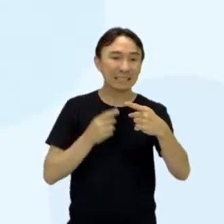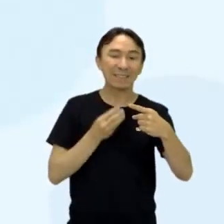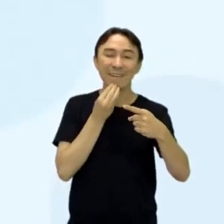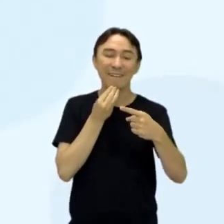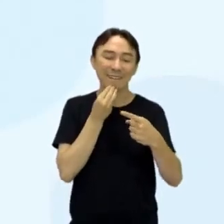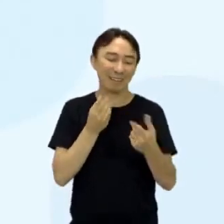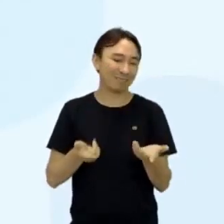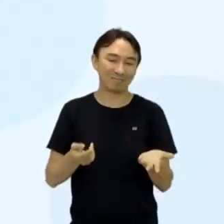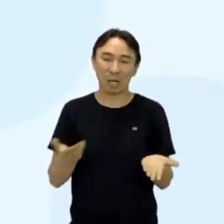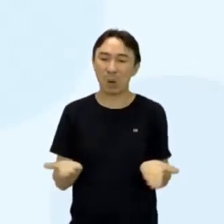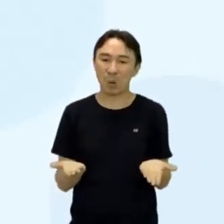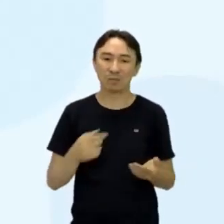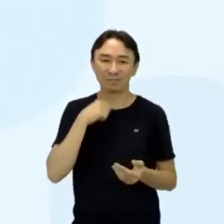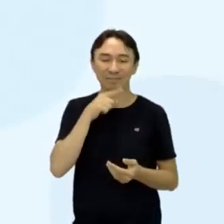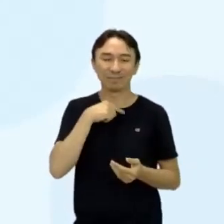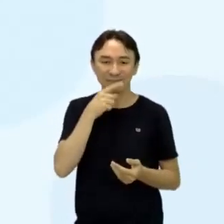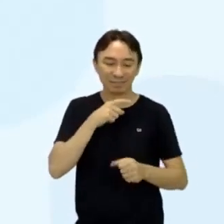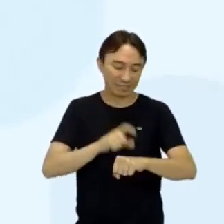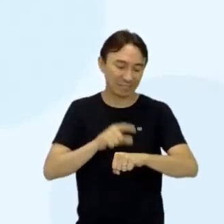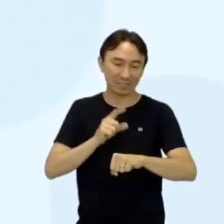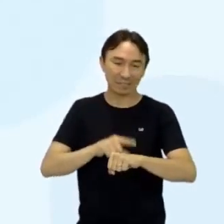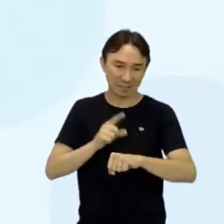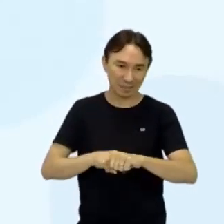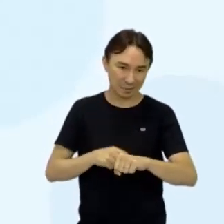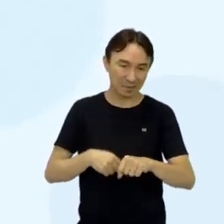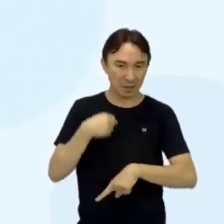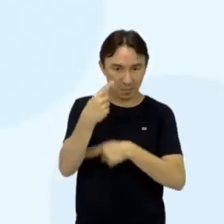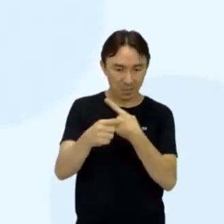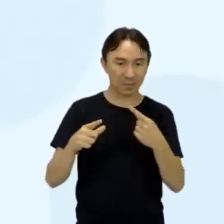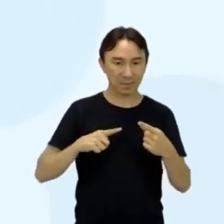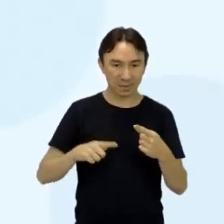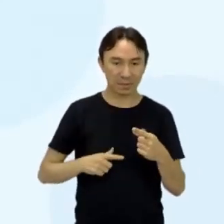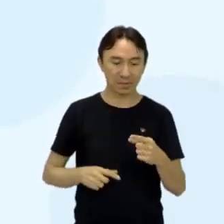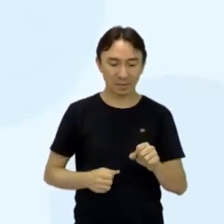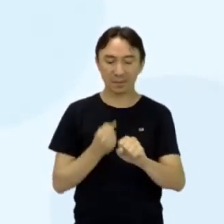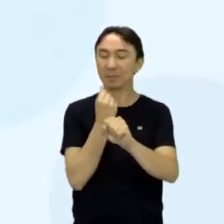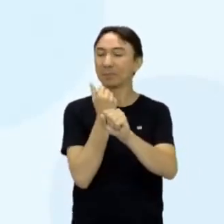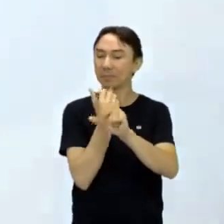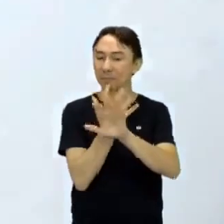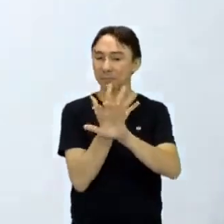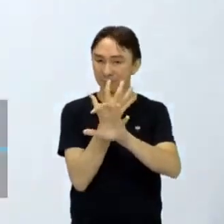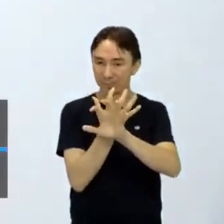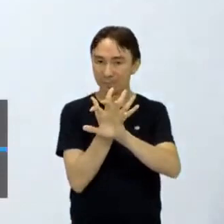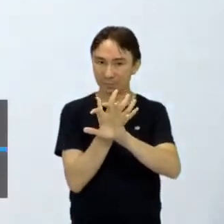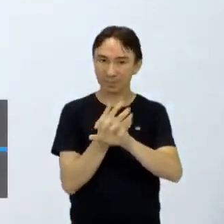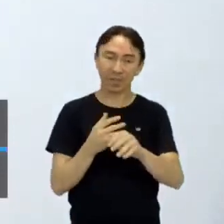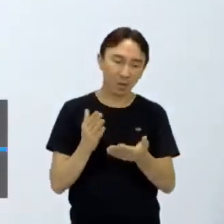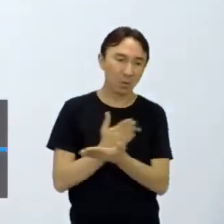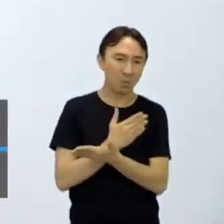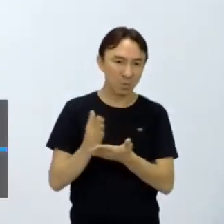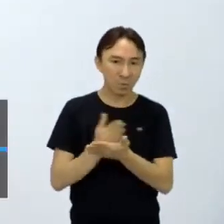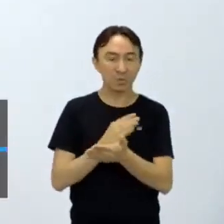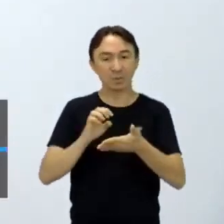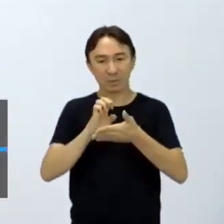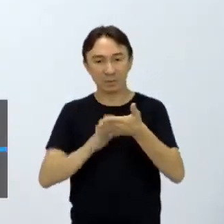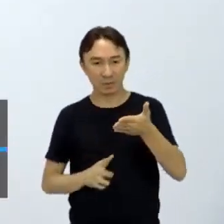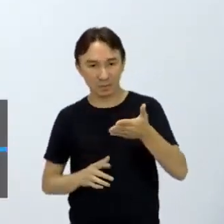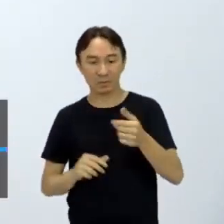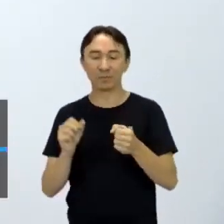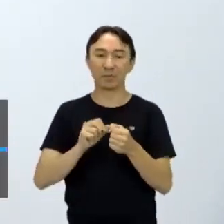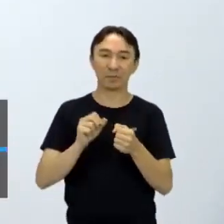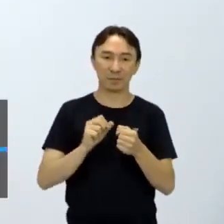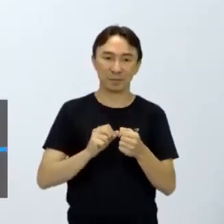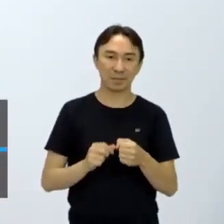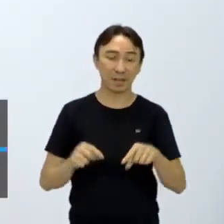está acabando e daqui a um pouco vamos fazer a interação. Nós vamos voltar nesses exercícios e fazer alguns, tá certo? Então, já